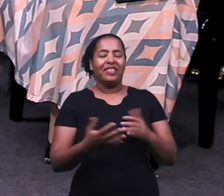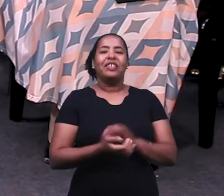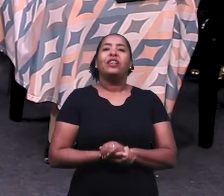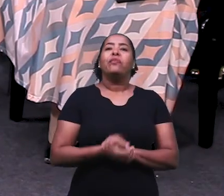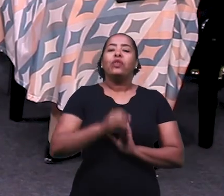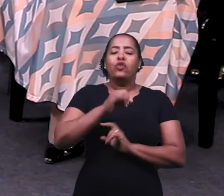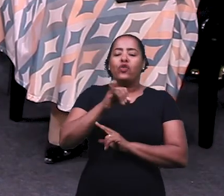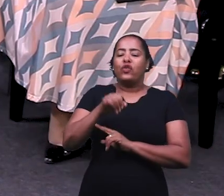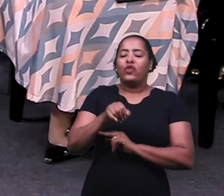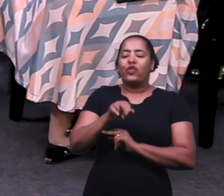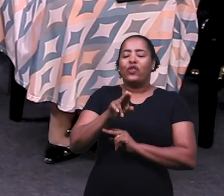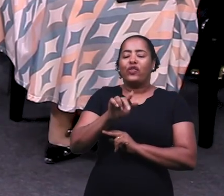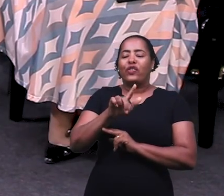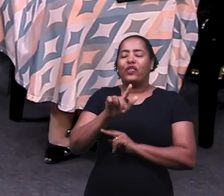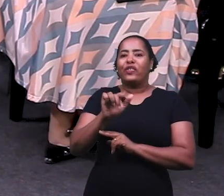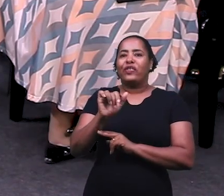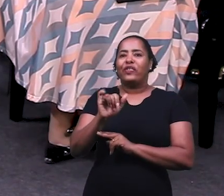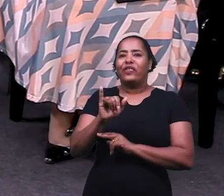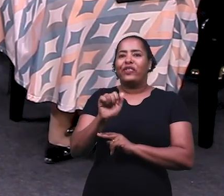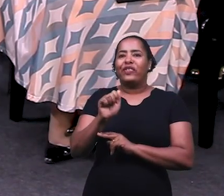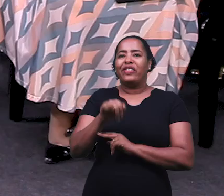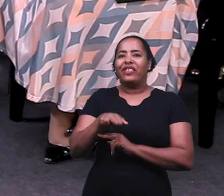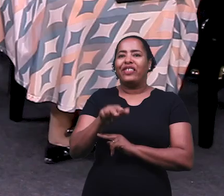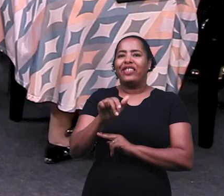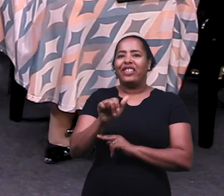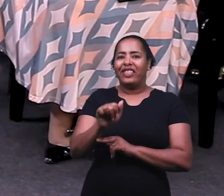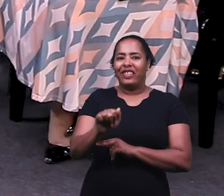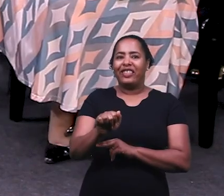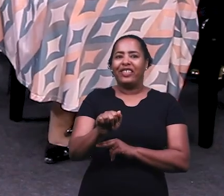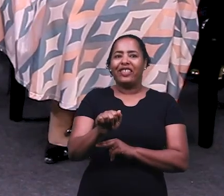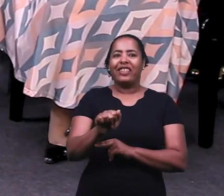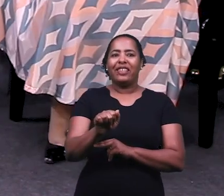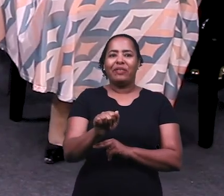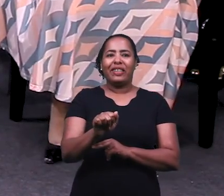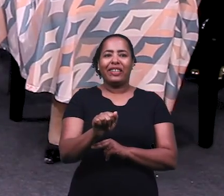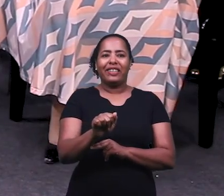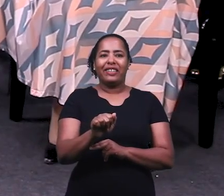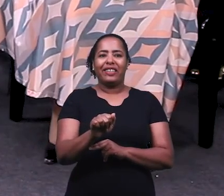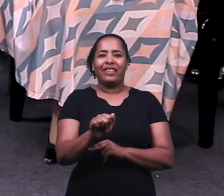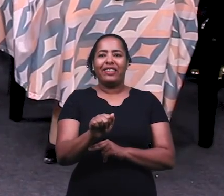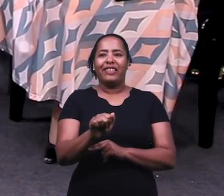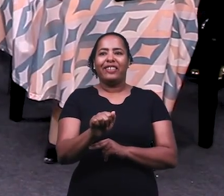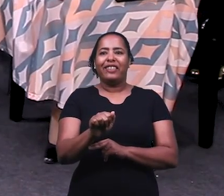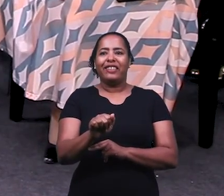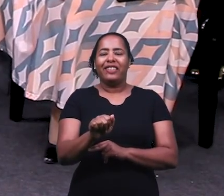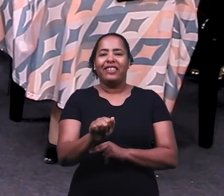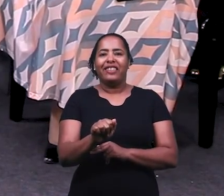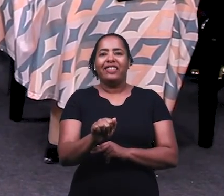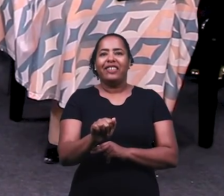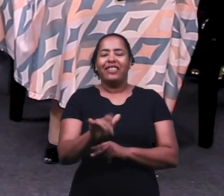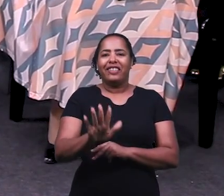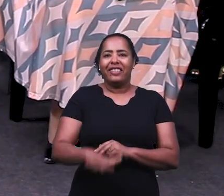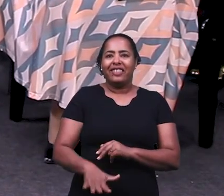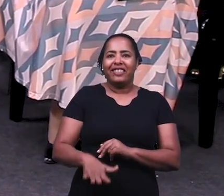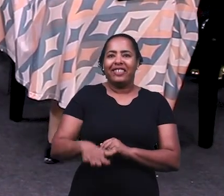percurso. Vamos lá. Agora vamos para Juliana. Juliana, me fala sobre a sua experiência com